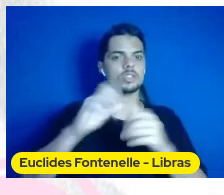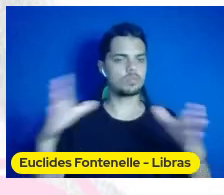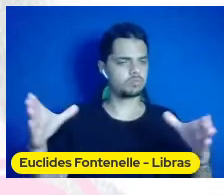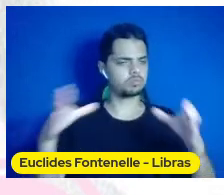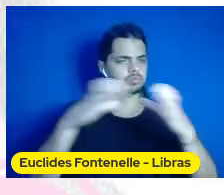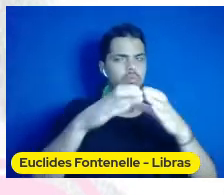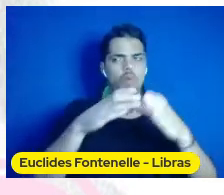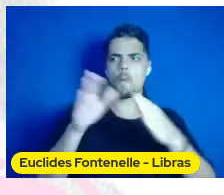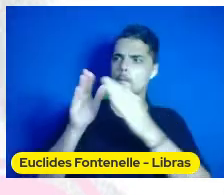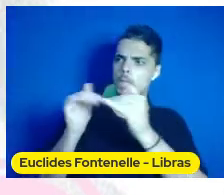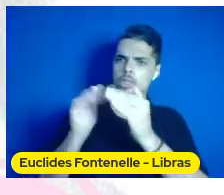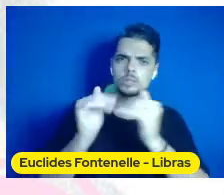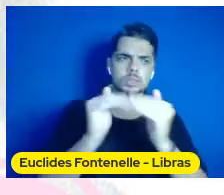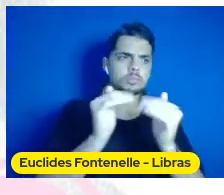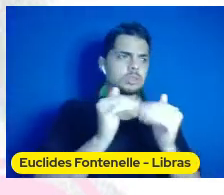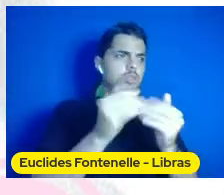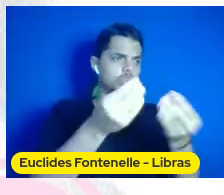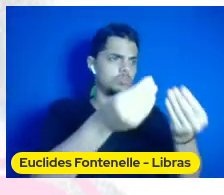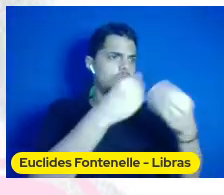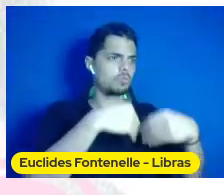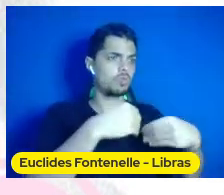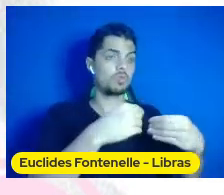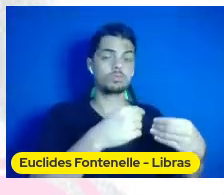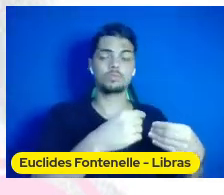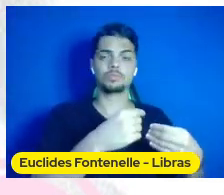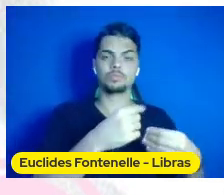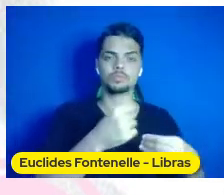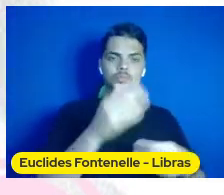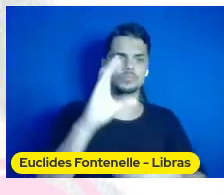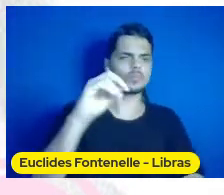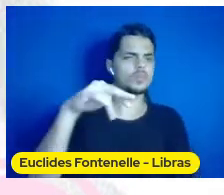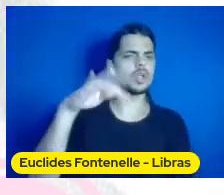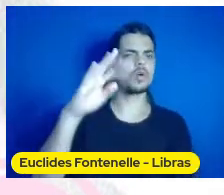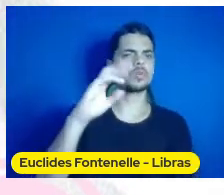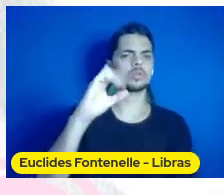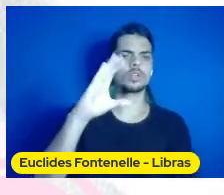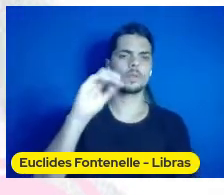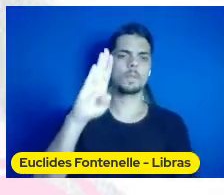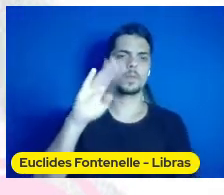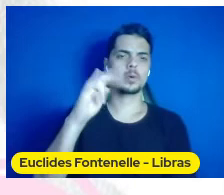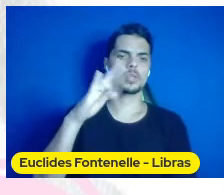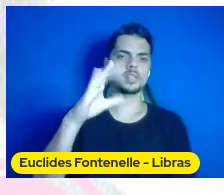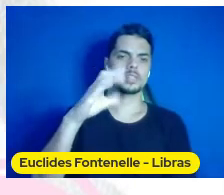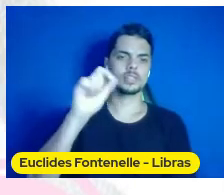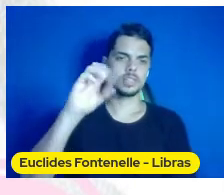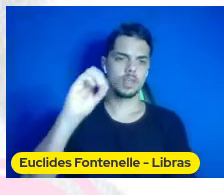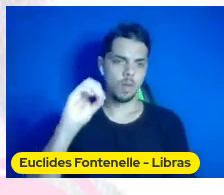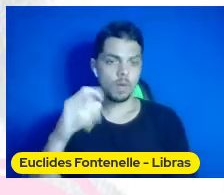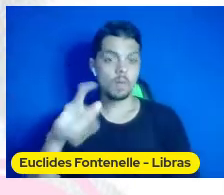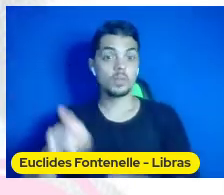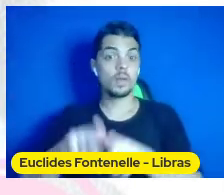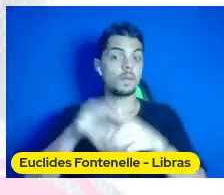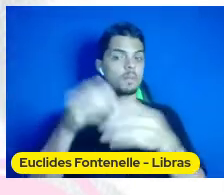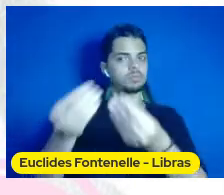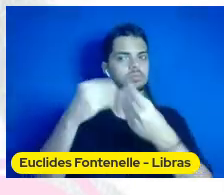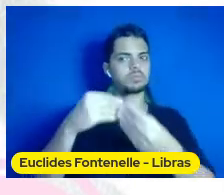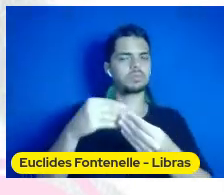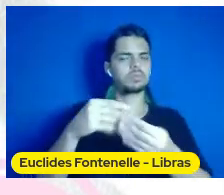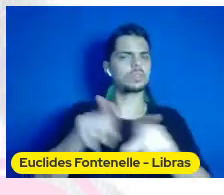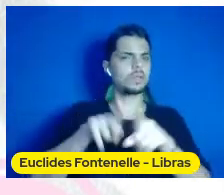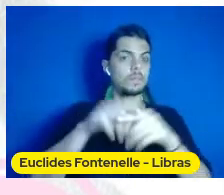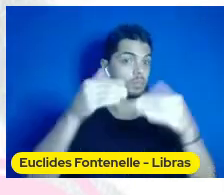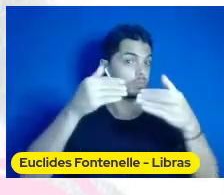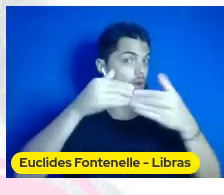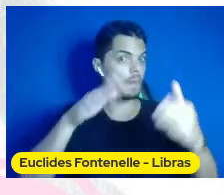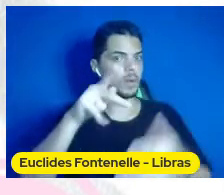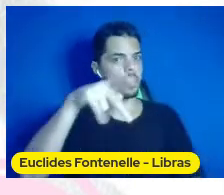qualquer forma. E a gente está abriu um Pix, né, para que o pessoal que puder, que eu também